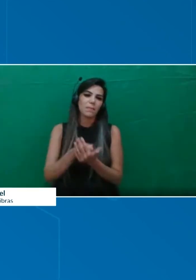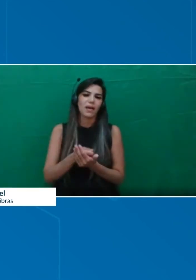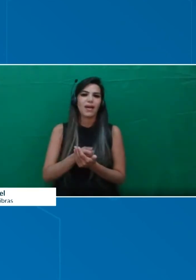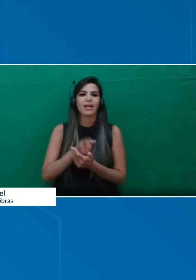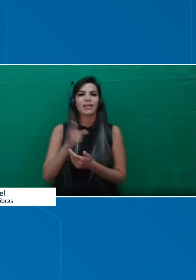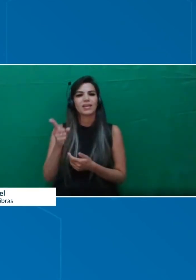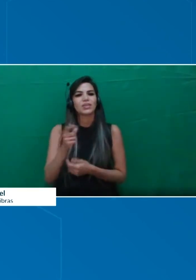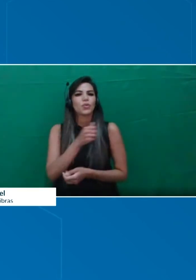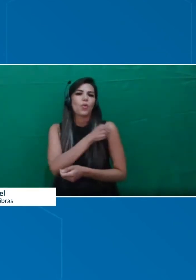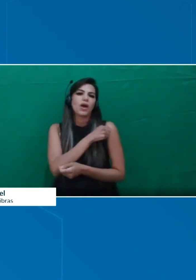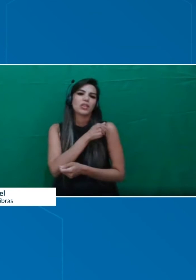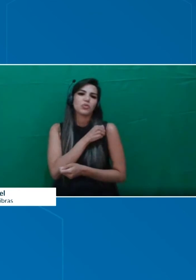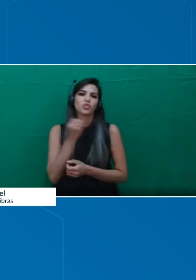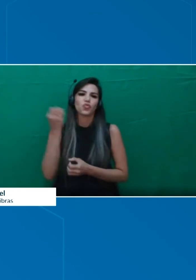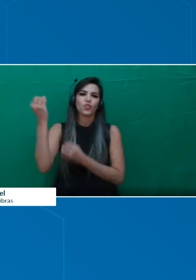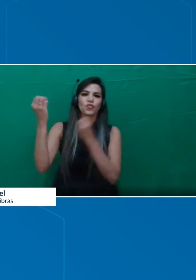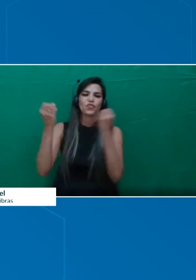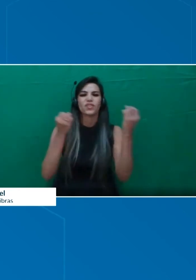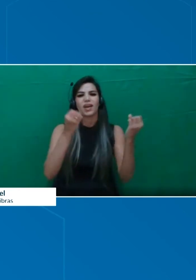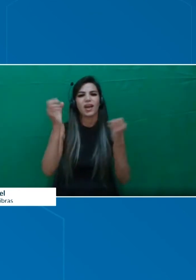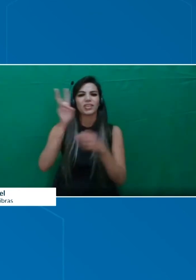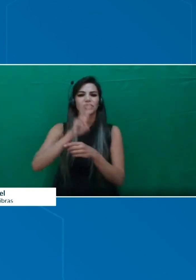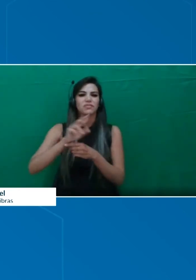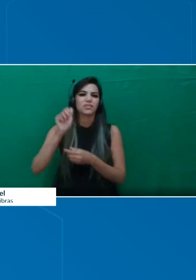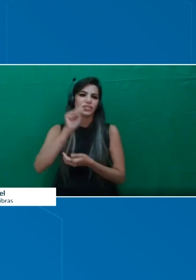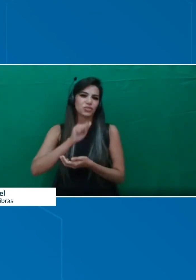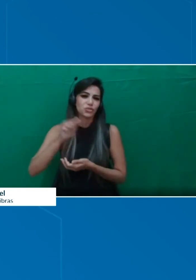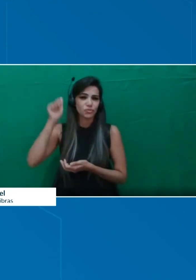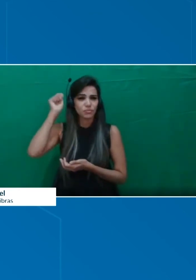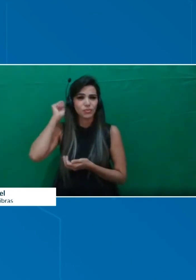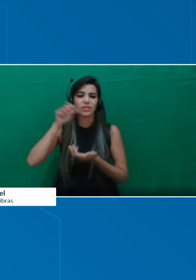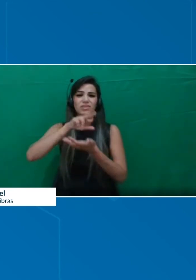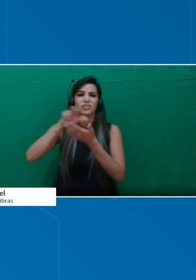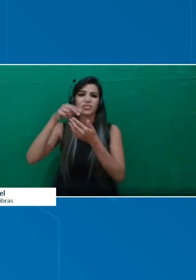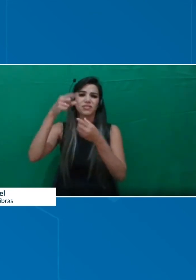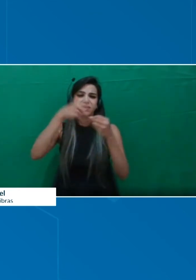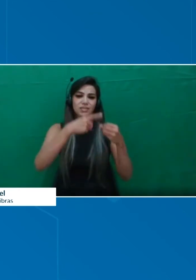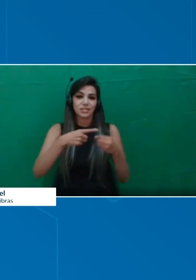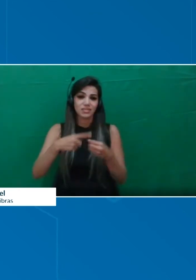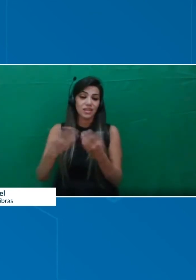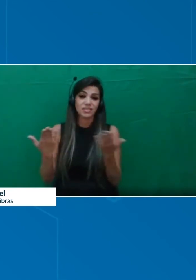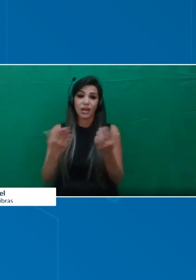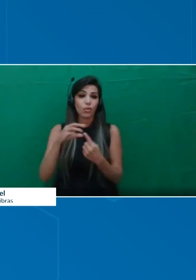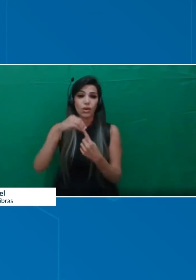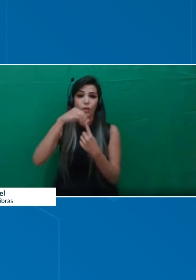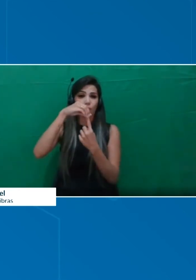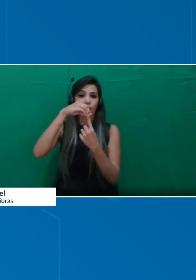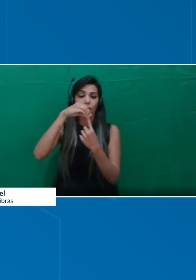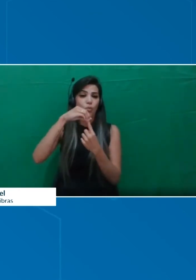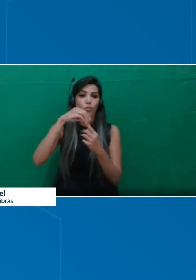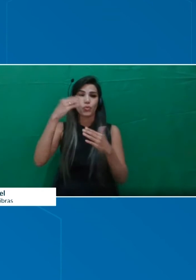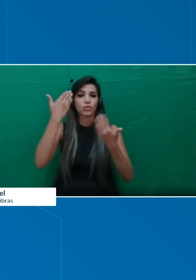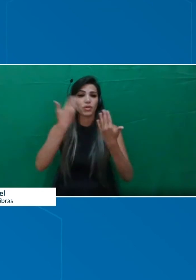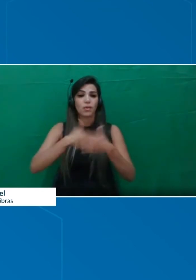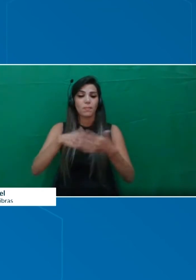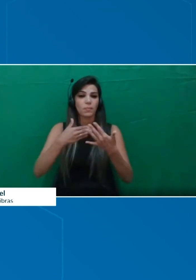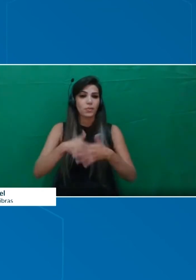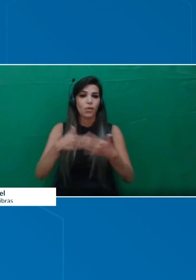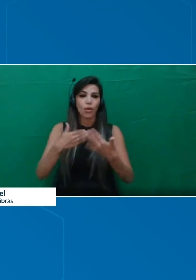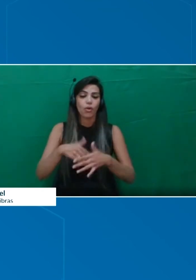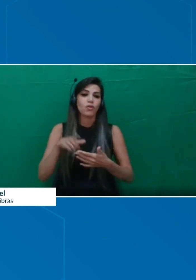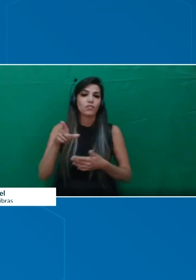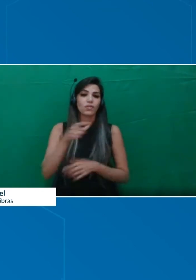ele tem acesso a praticamente todas as universidades federais. Então, por isso, a gente fez com um pouco mais de cuidado